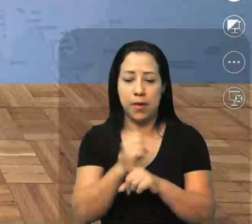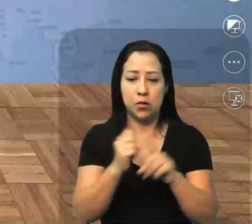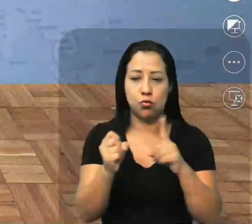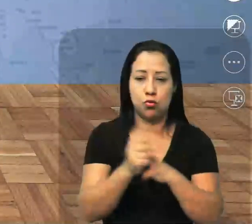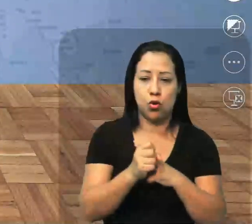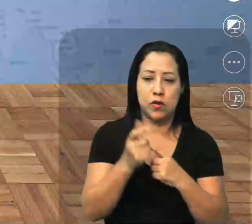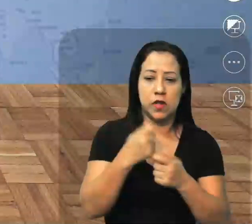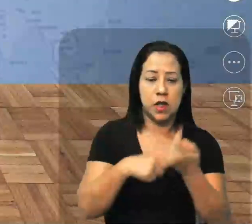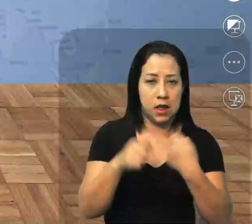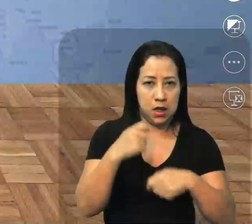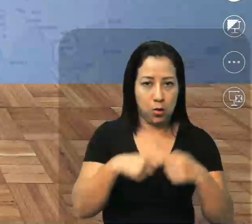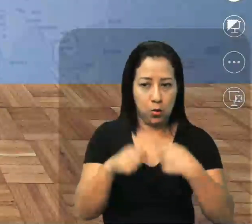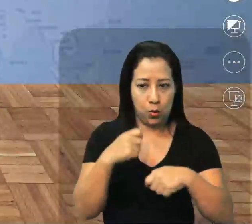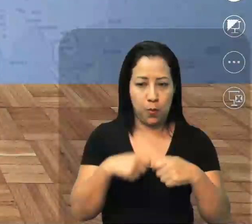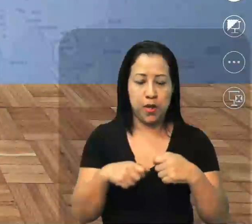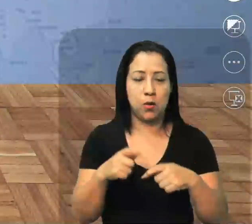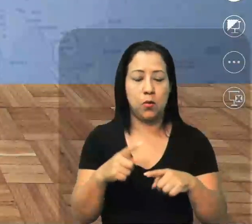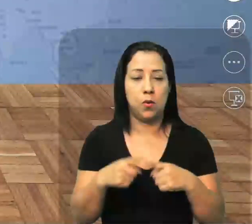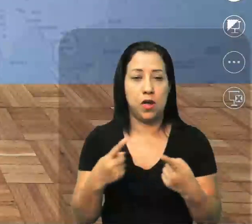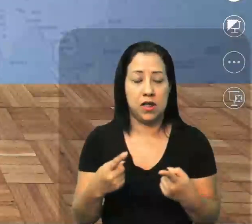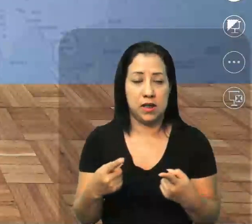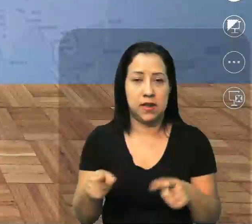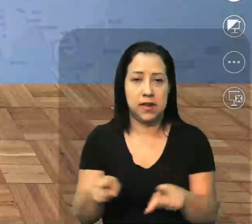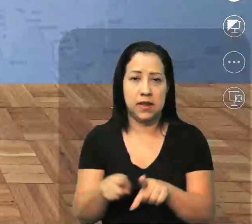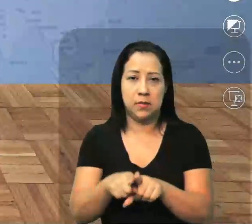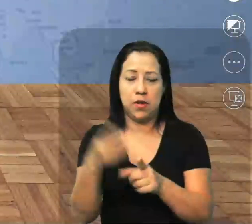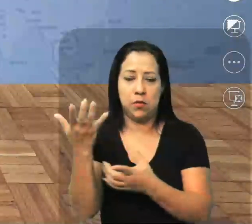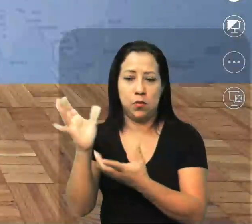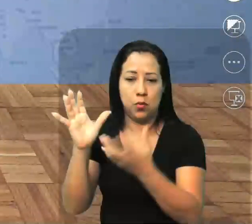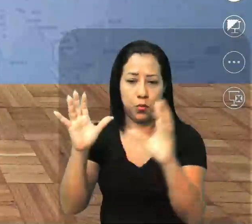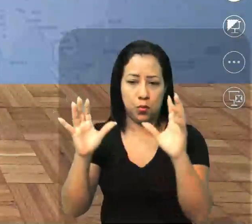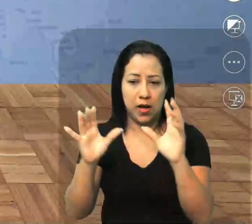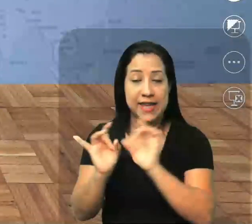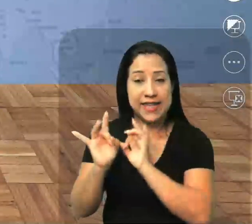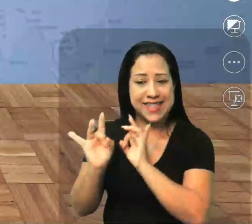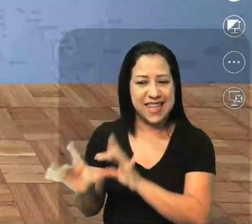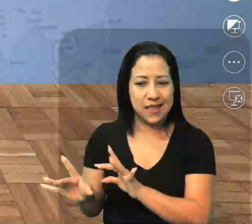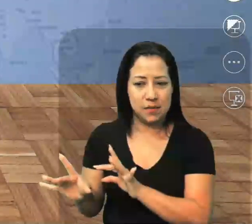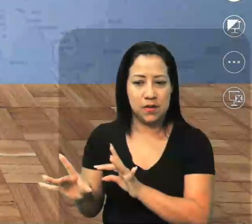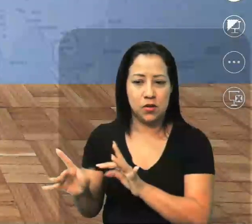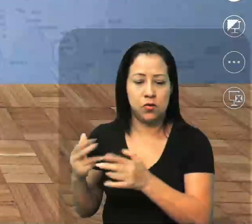socioeconômico, e aí entra com o meio ambiente no Brasil, é o desperdício.